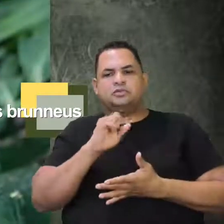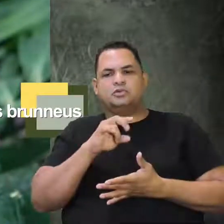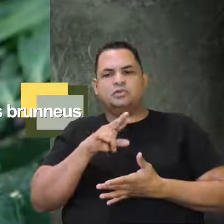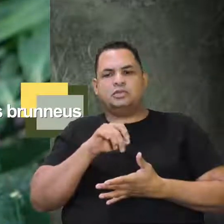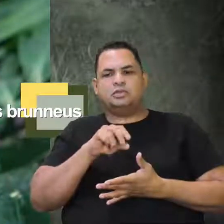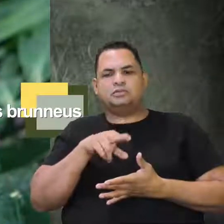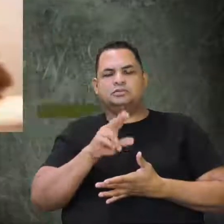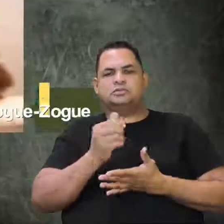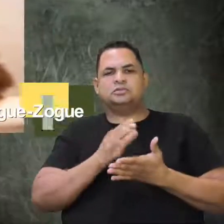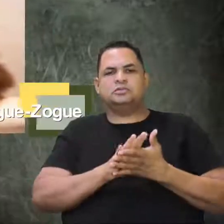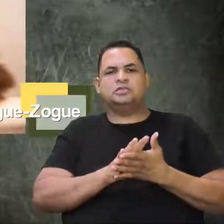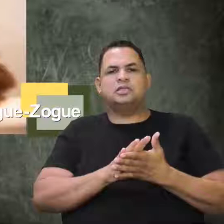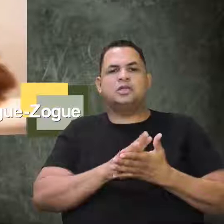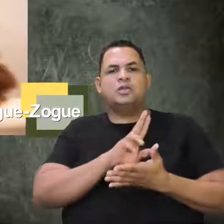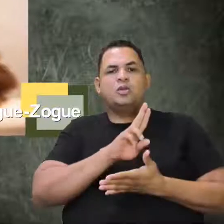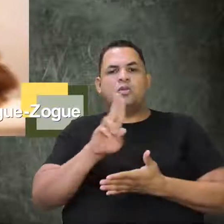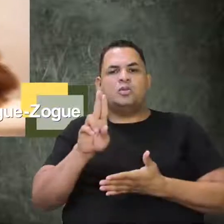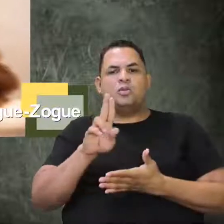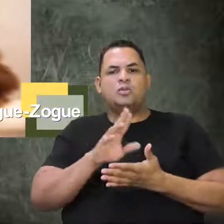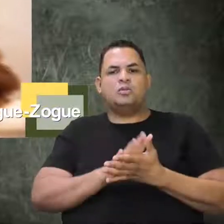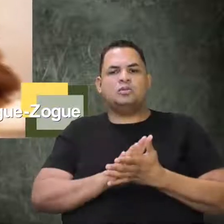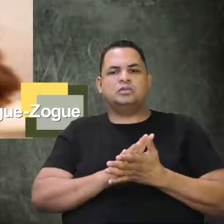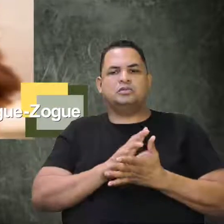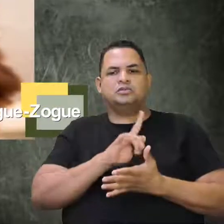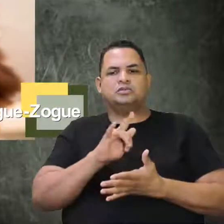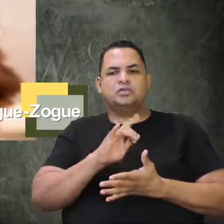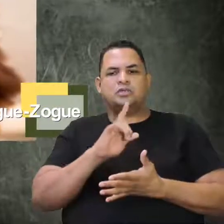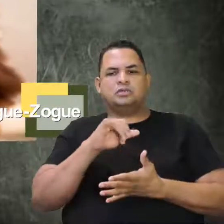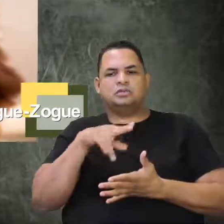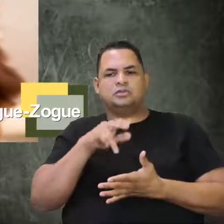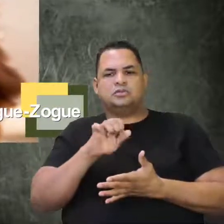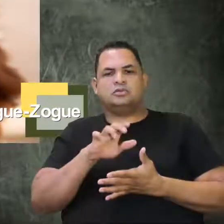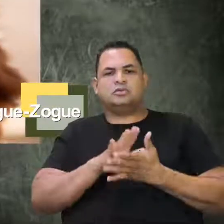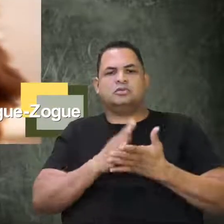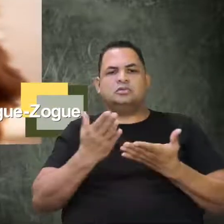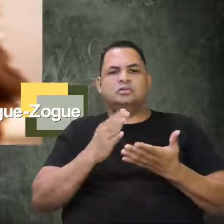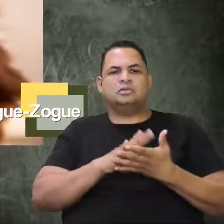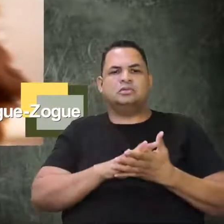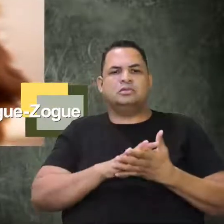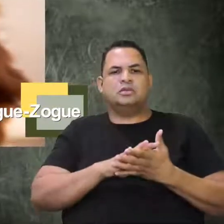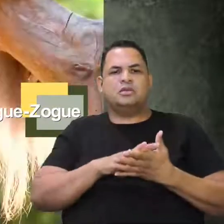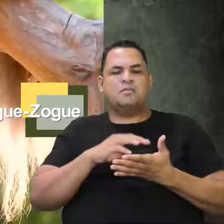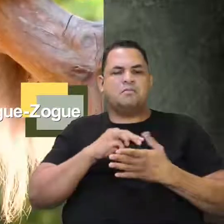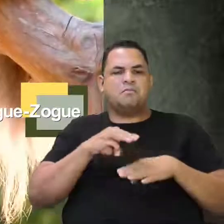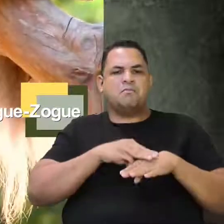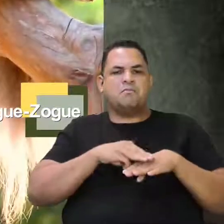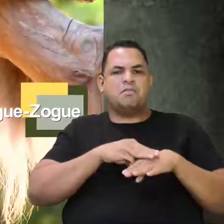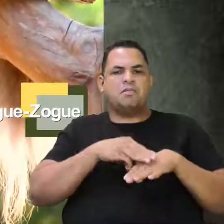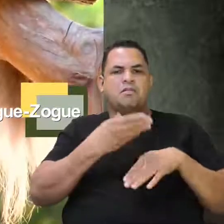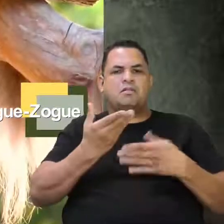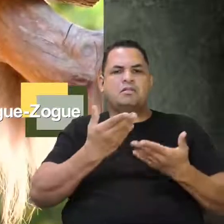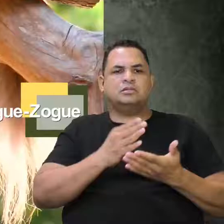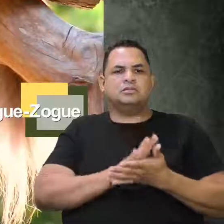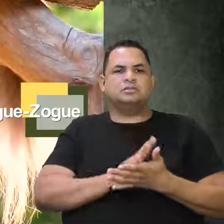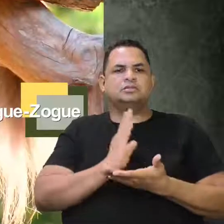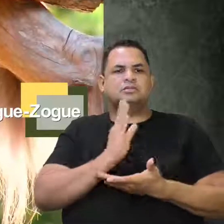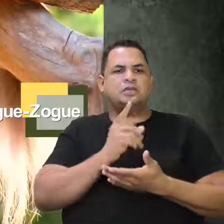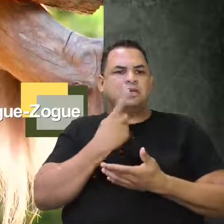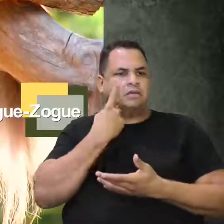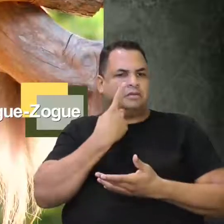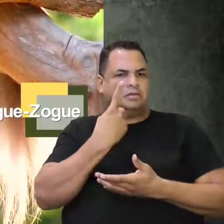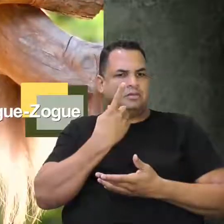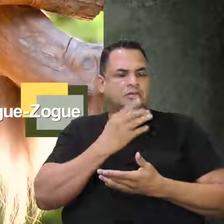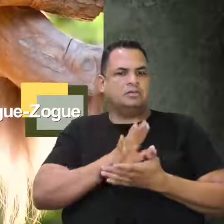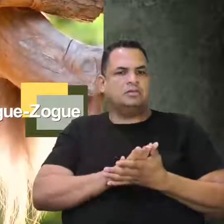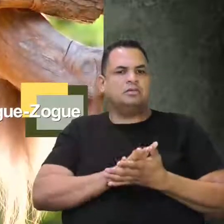né, científico, ele é o nome do zog-zog, daquele zog-zog marronzinho que a maioria das pessoas já deve ter visto aqui na parte